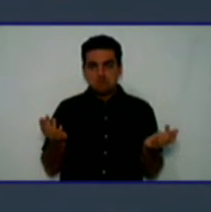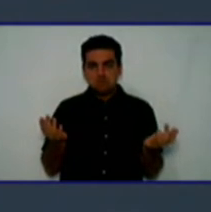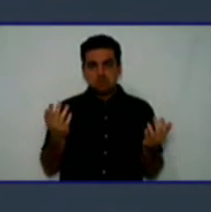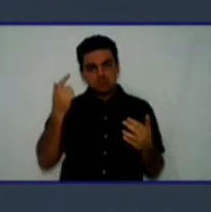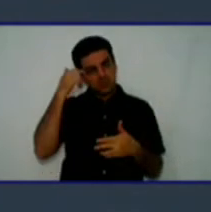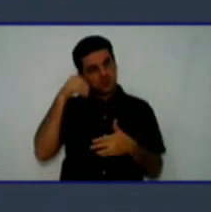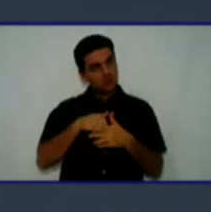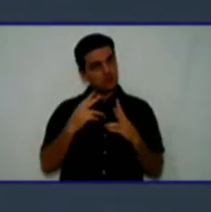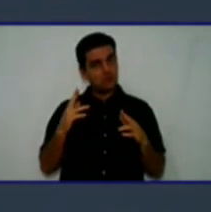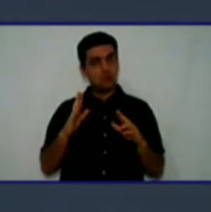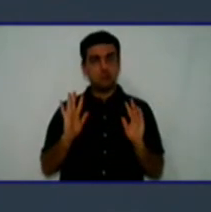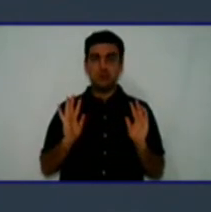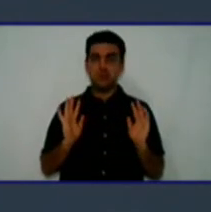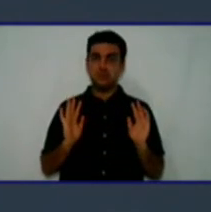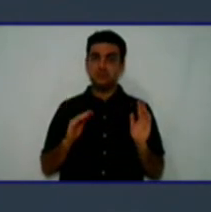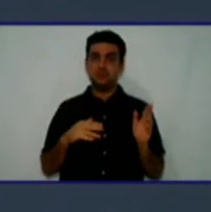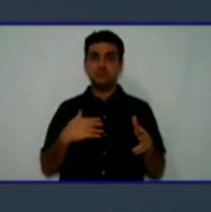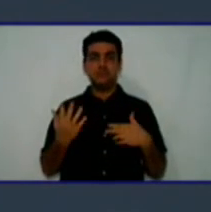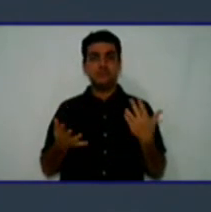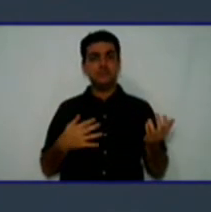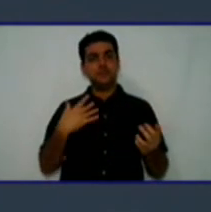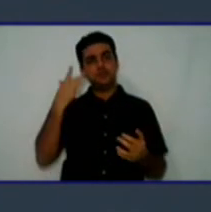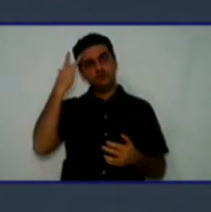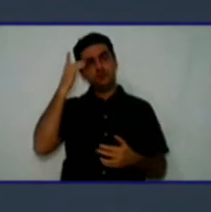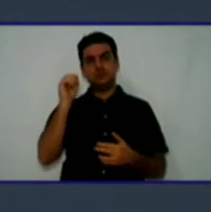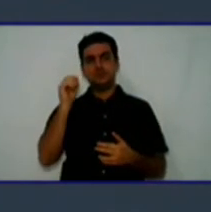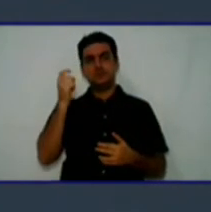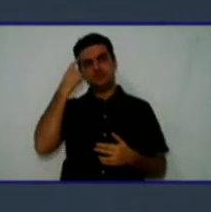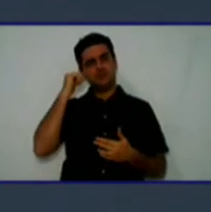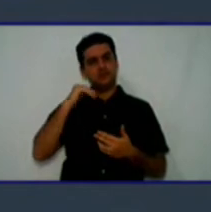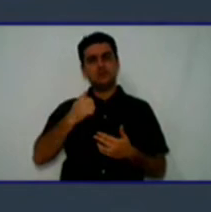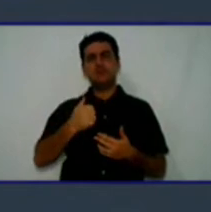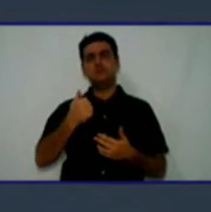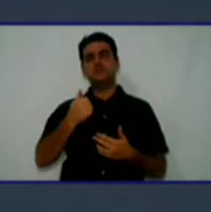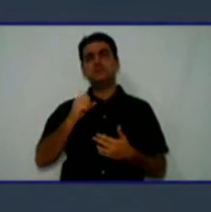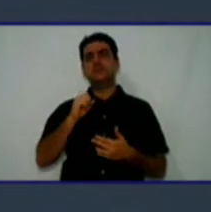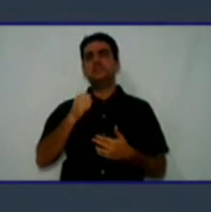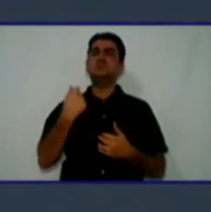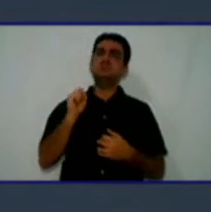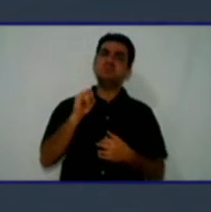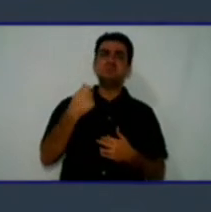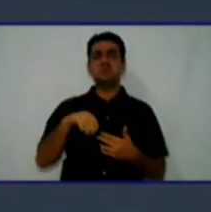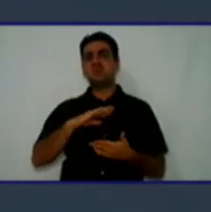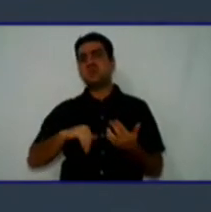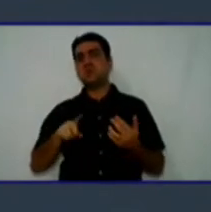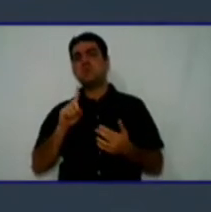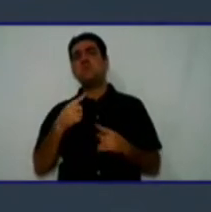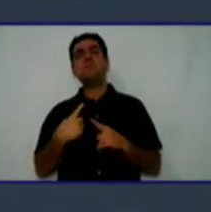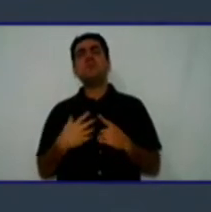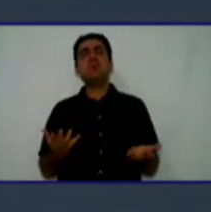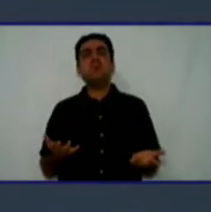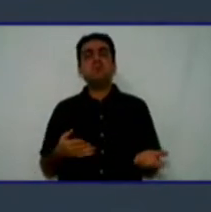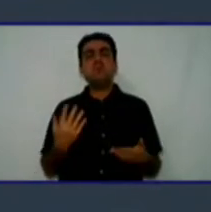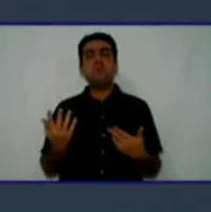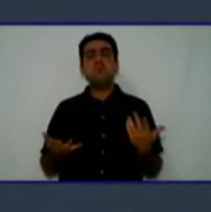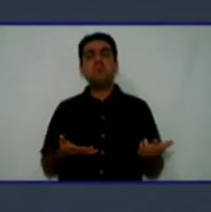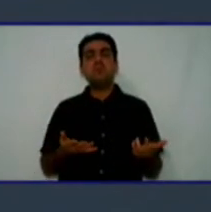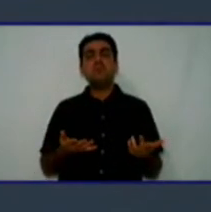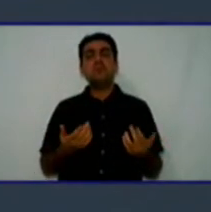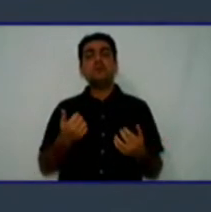eleição. Eu não acho que Vossa Excelência possa retirar ou deva retirar o voto, porque senão vamos ficar